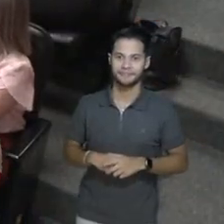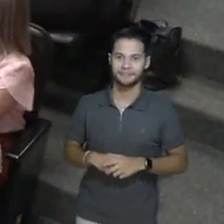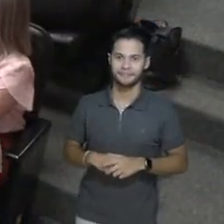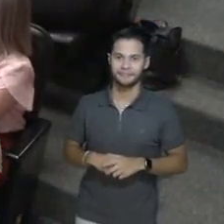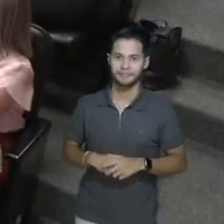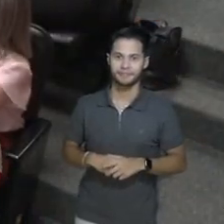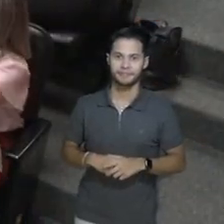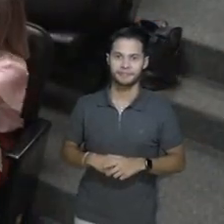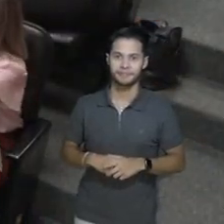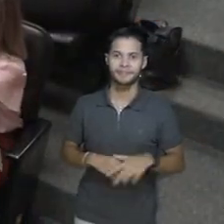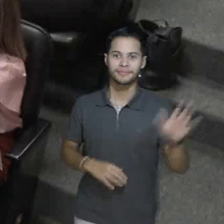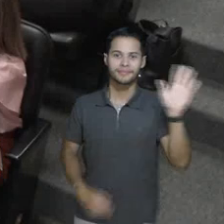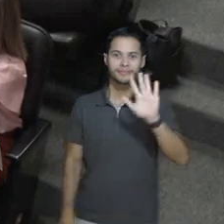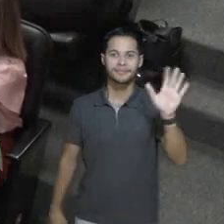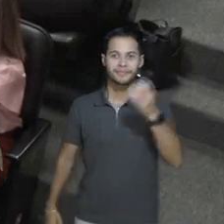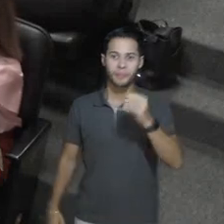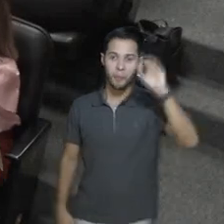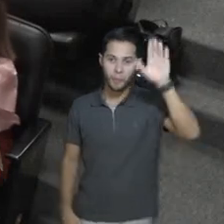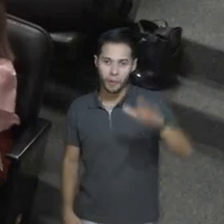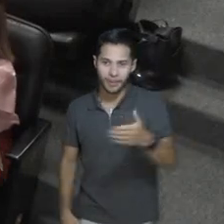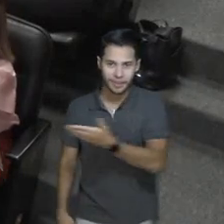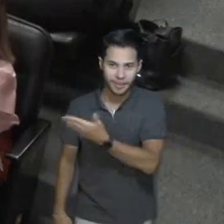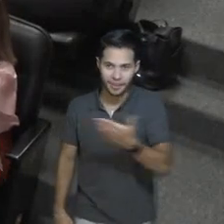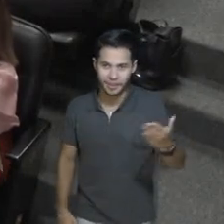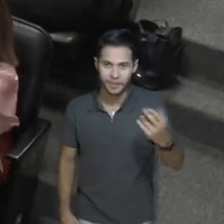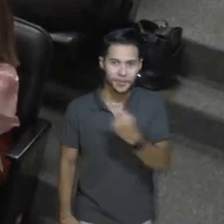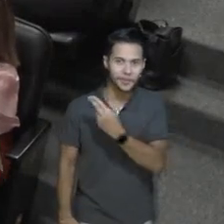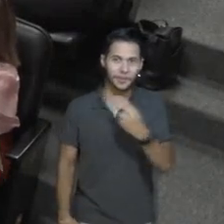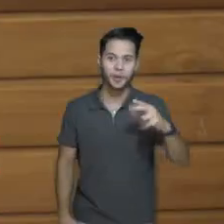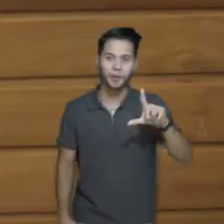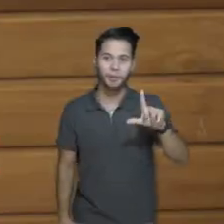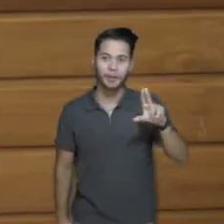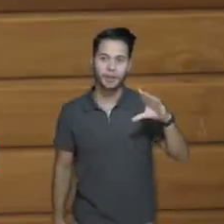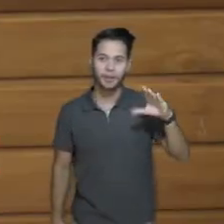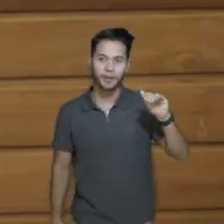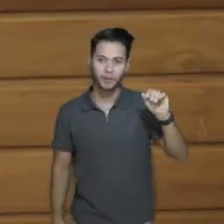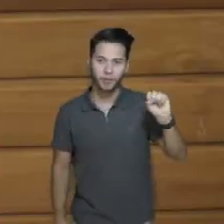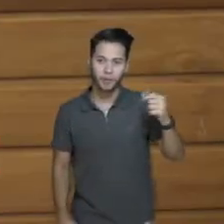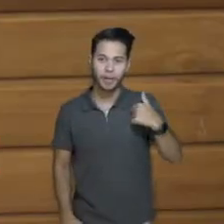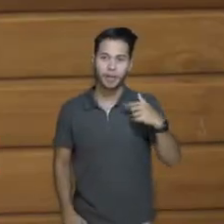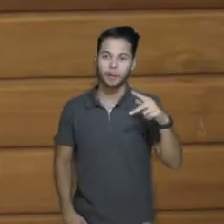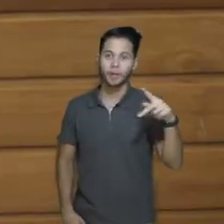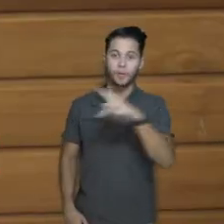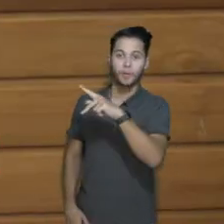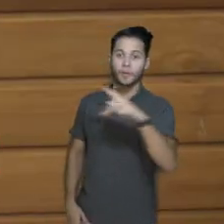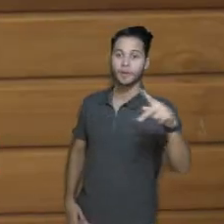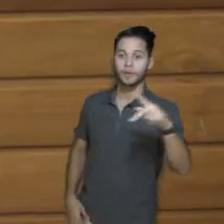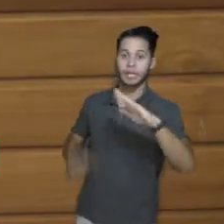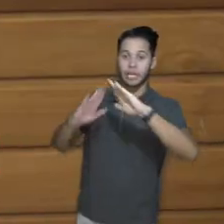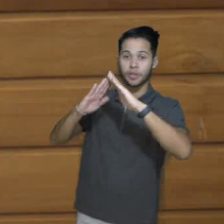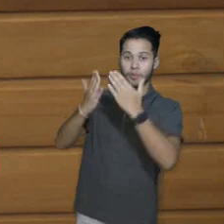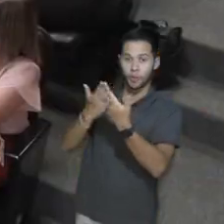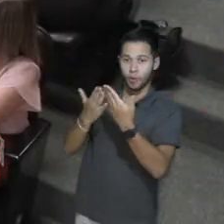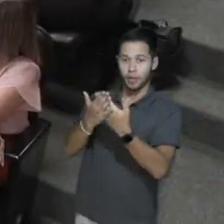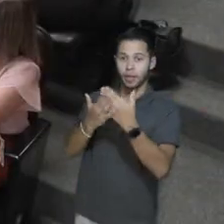Boa tarde a todos eu sou o Lucas sou professor do Colégio Deon lá de